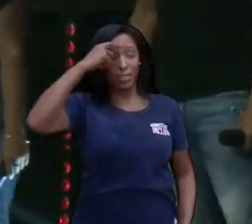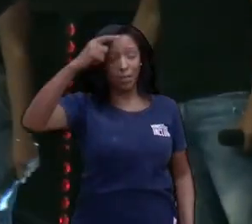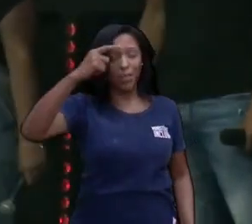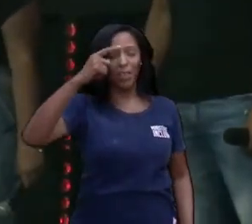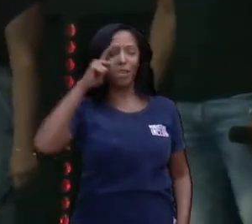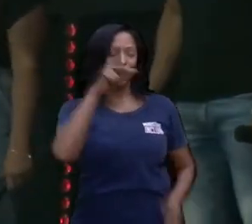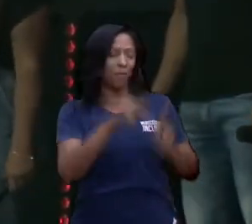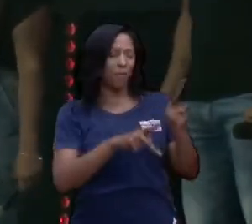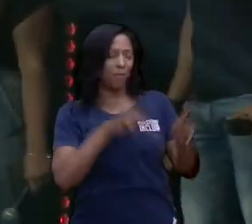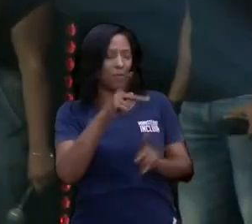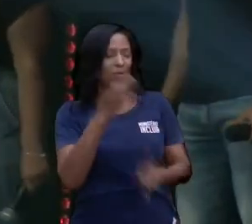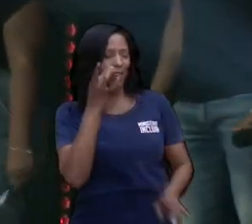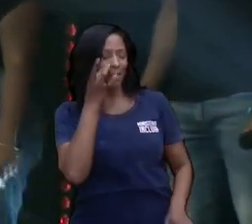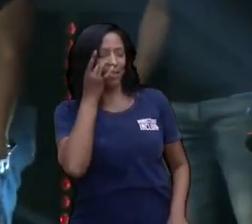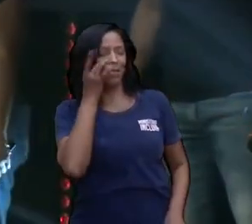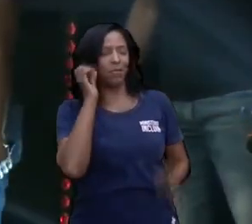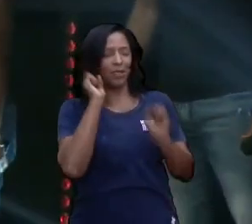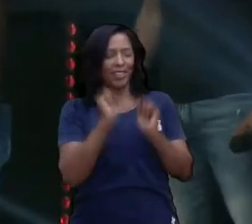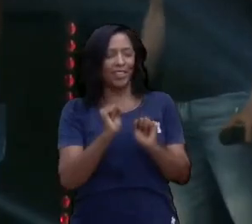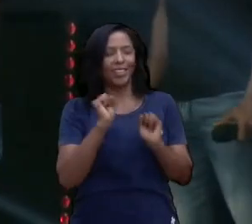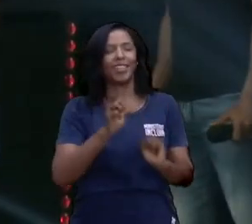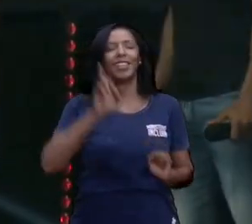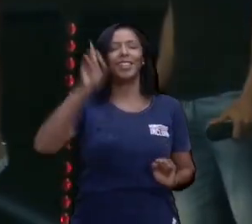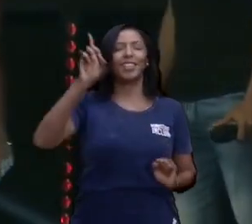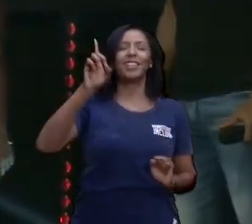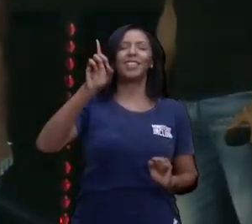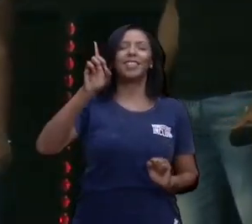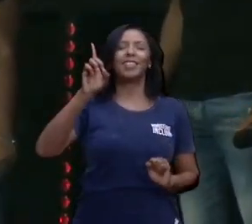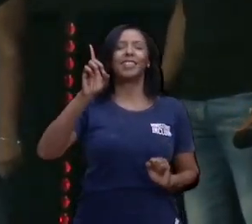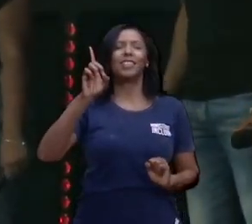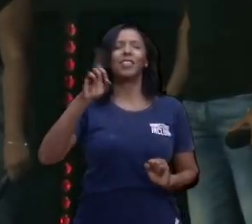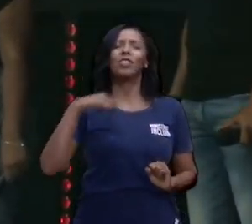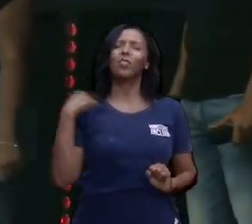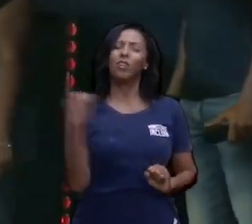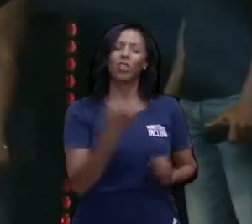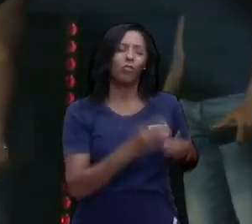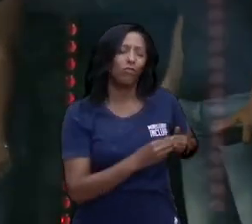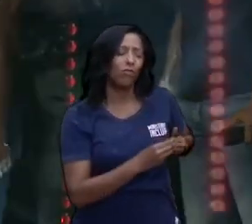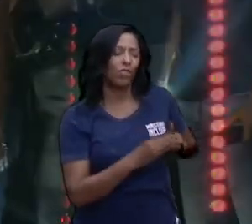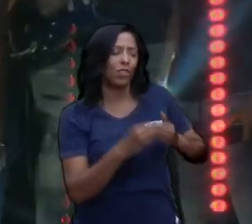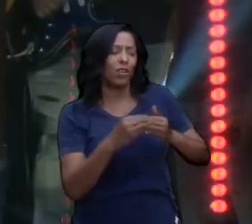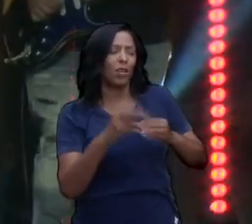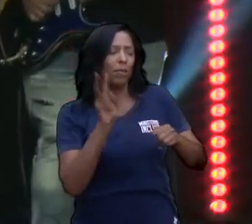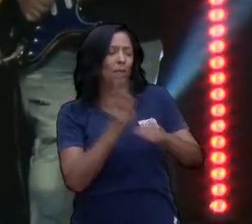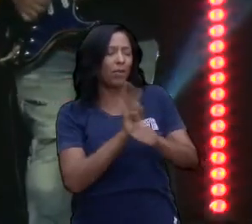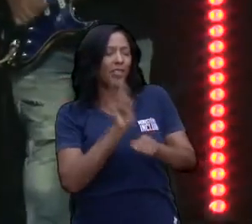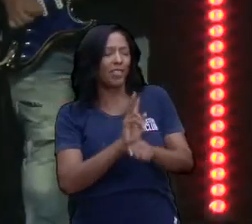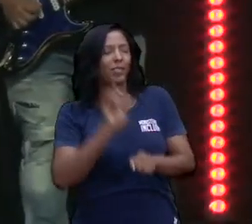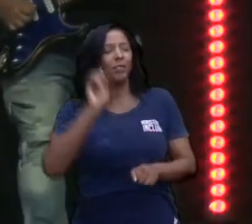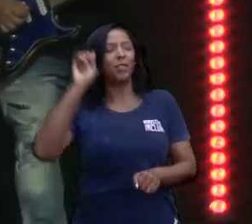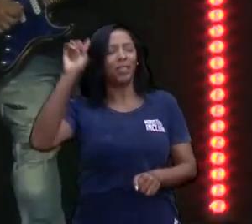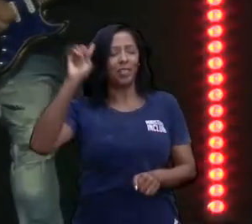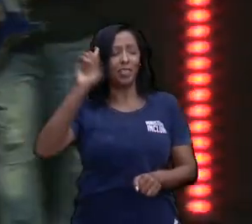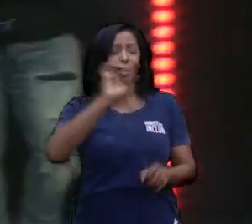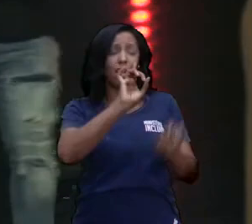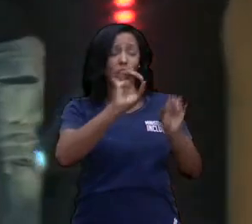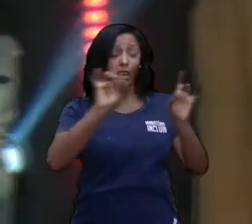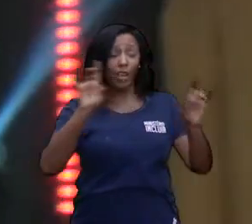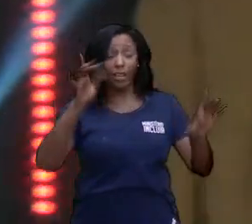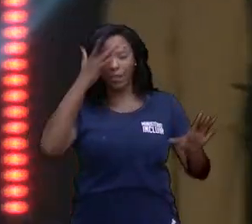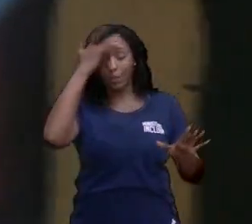prove do teu poder como nunca provou e aqui debaixo da tua proteção League cada pessoa que